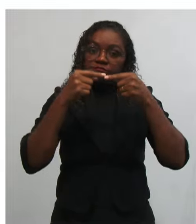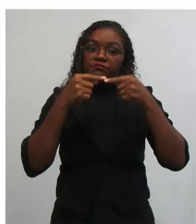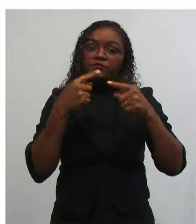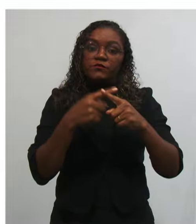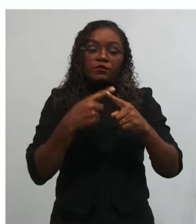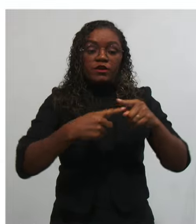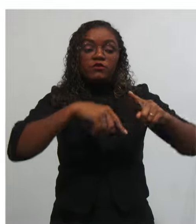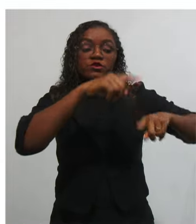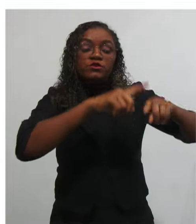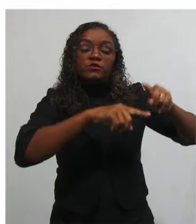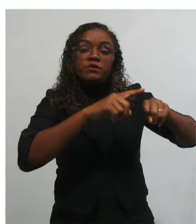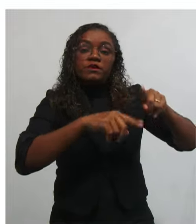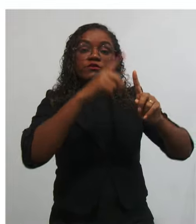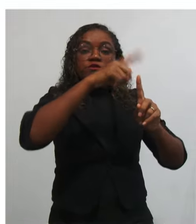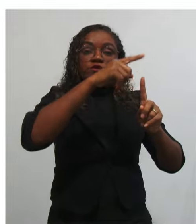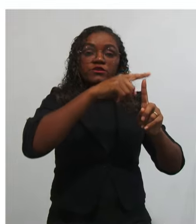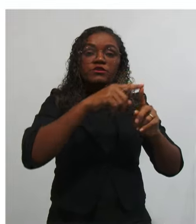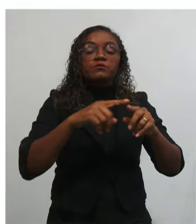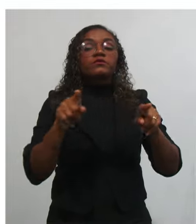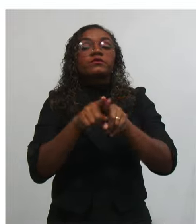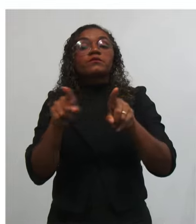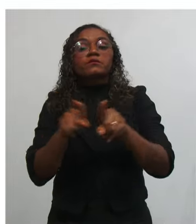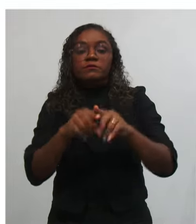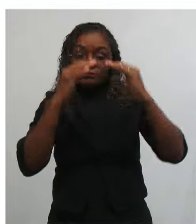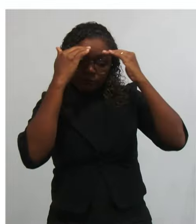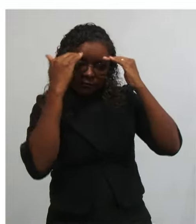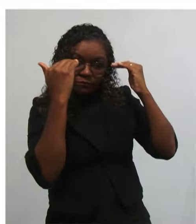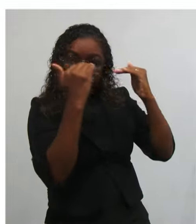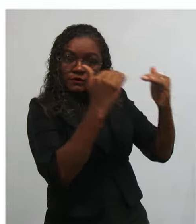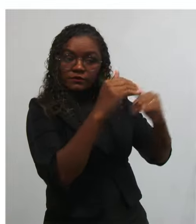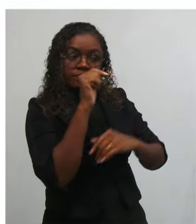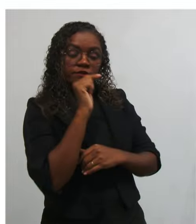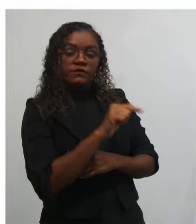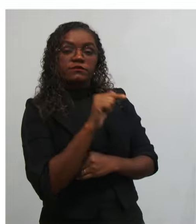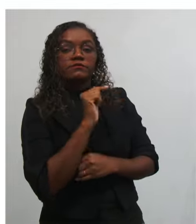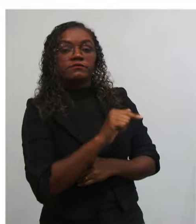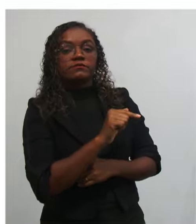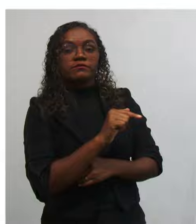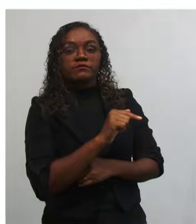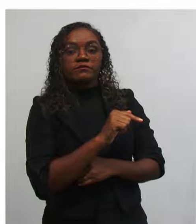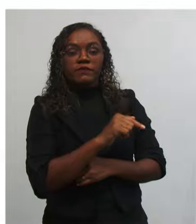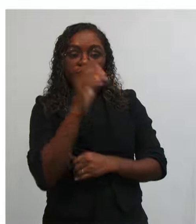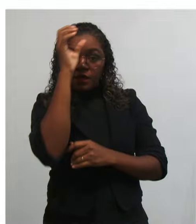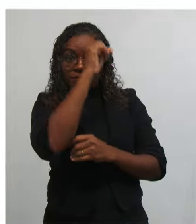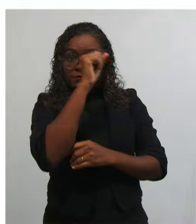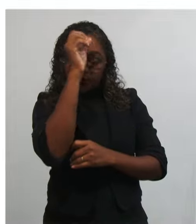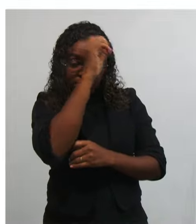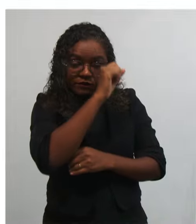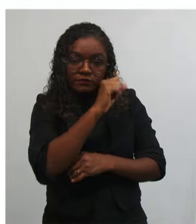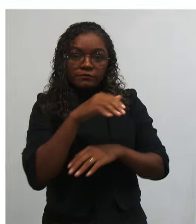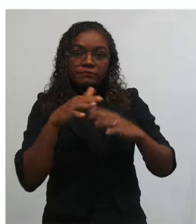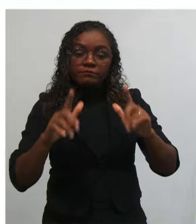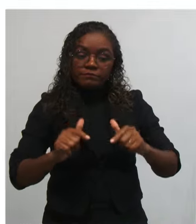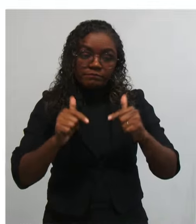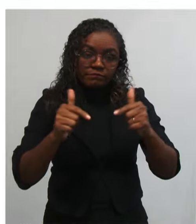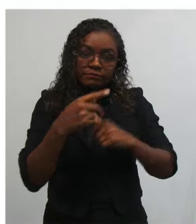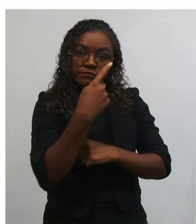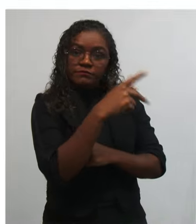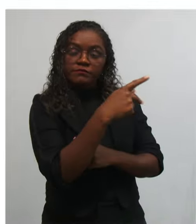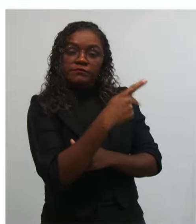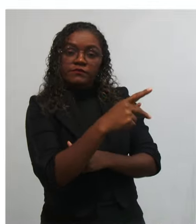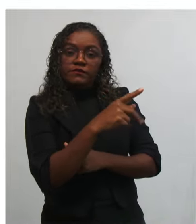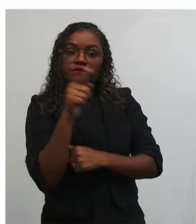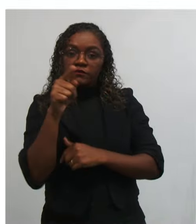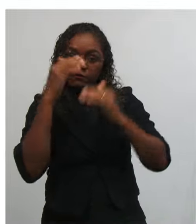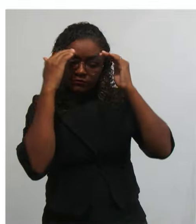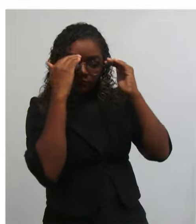avaliar o desempenho do educando respeitando o esforço deste educando em aprender não é um instrumento que você